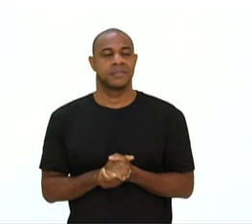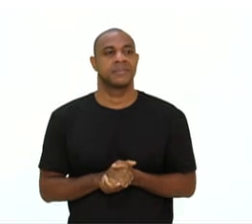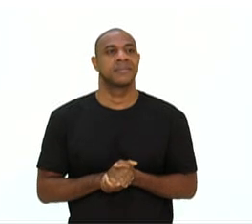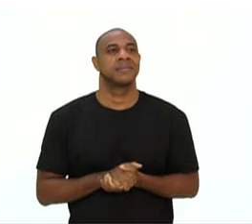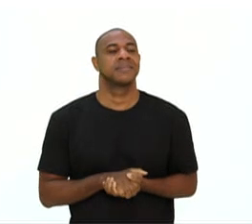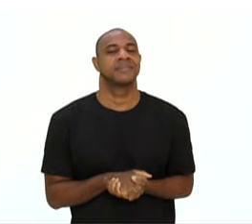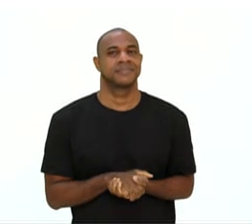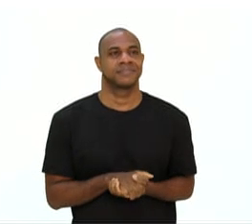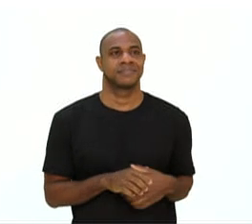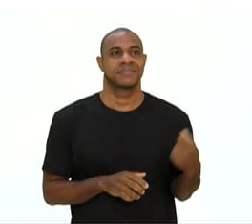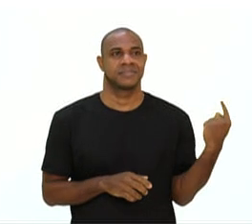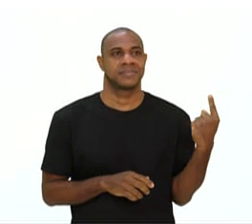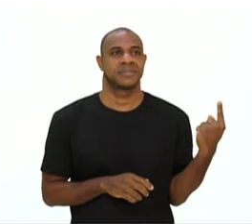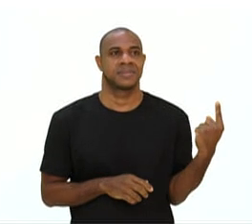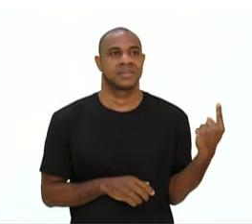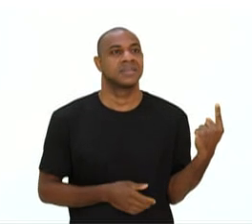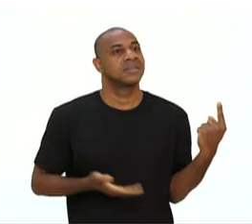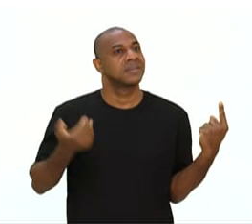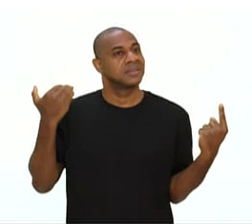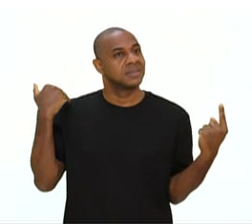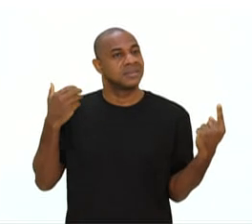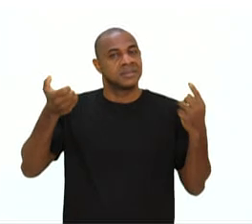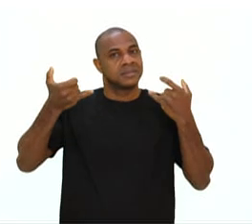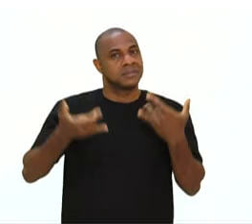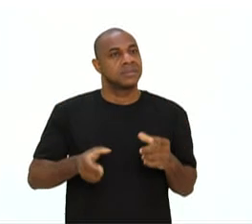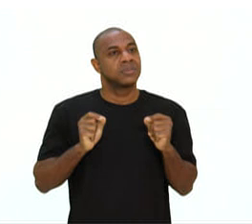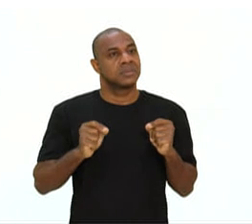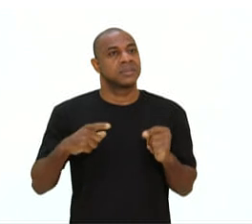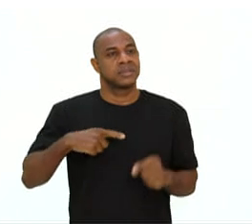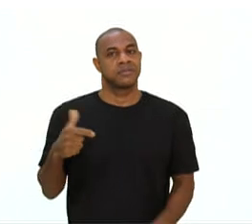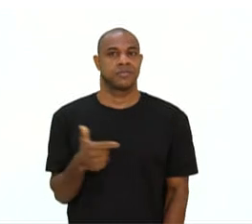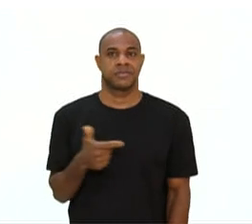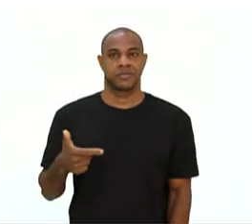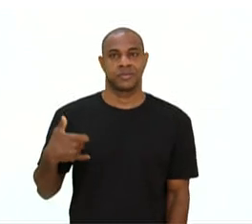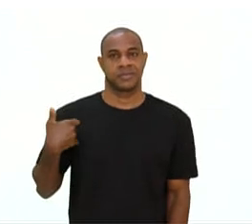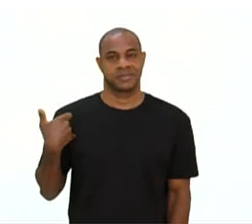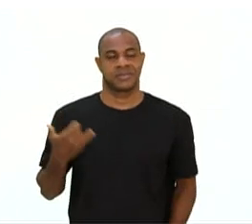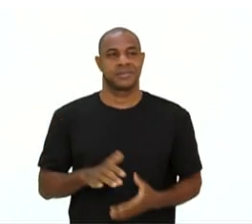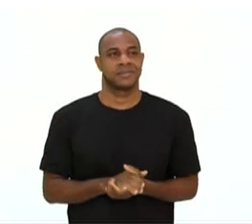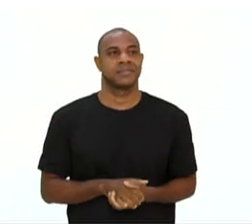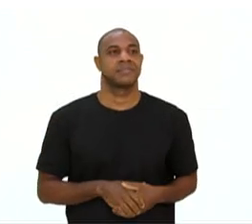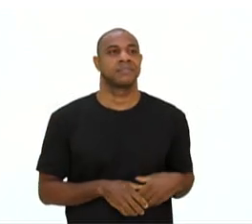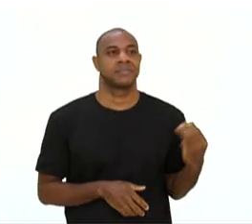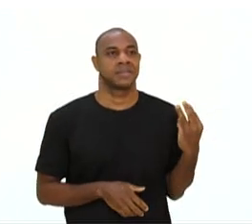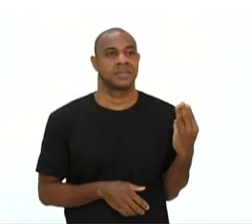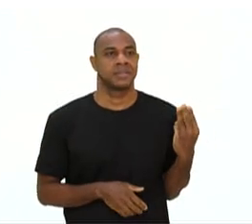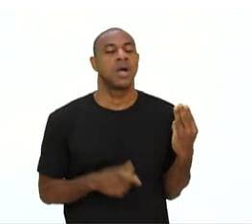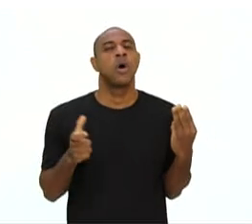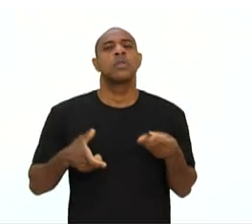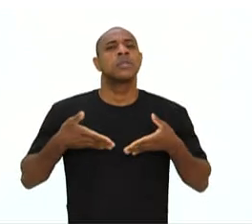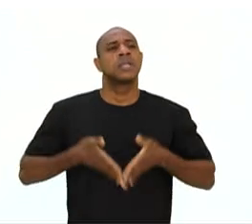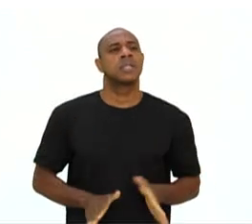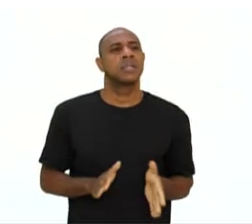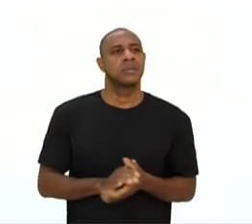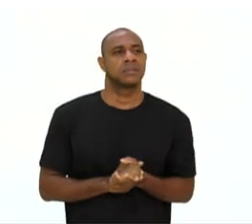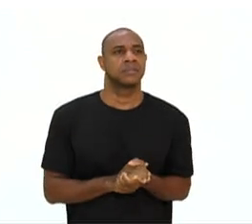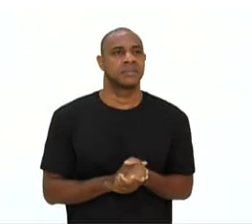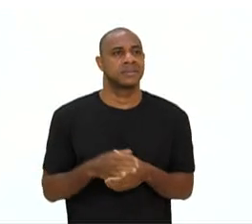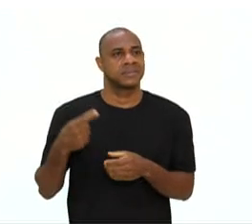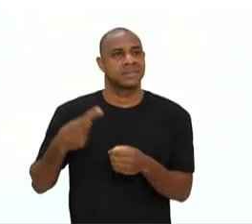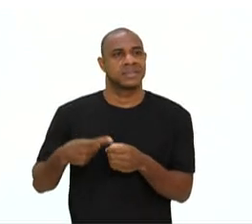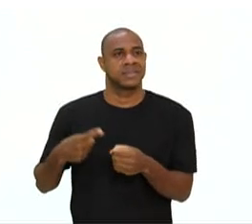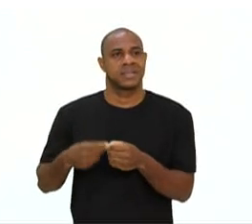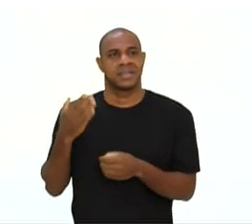is 22. Então, na época, ele escreve falando que tem 22 anos. Where was he born? Onde ele nasceu? He was born